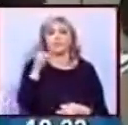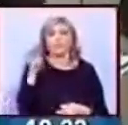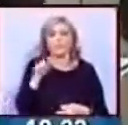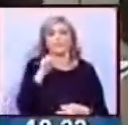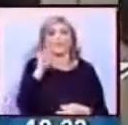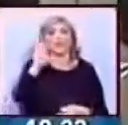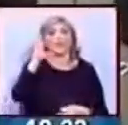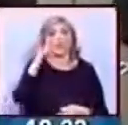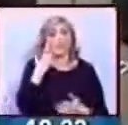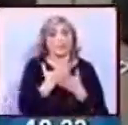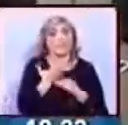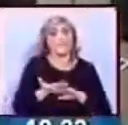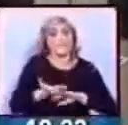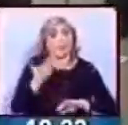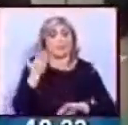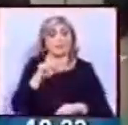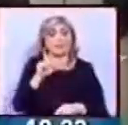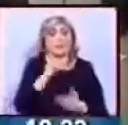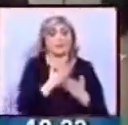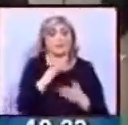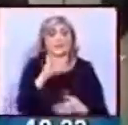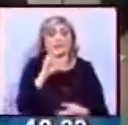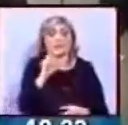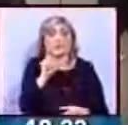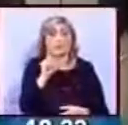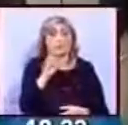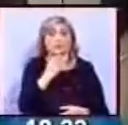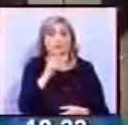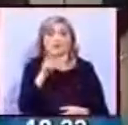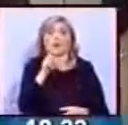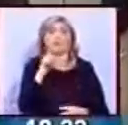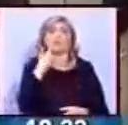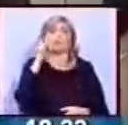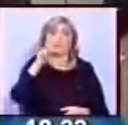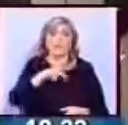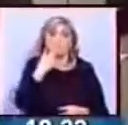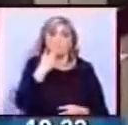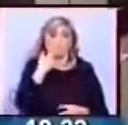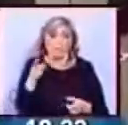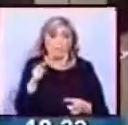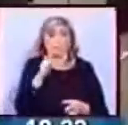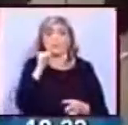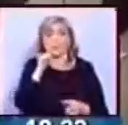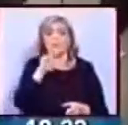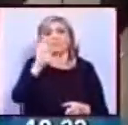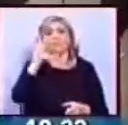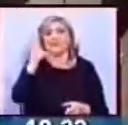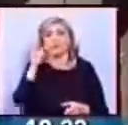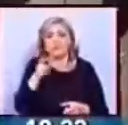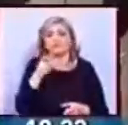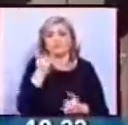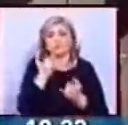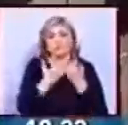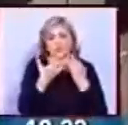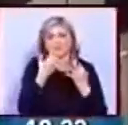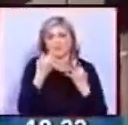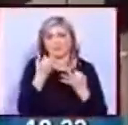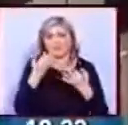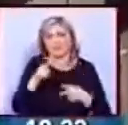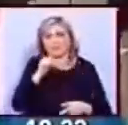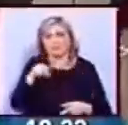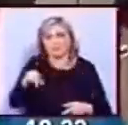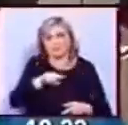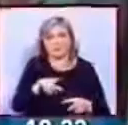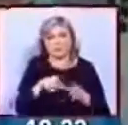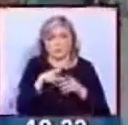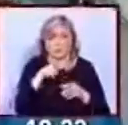que predomina mais, para além do colesterol, é o tabagismo. E é, digamos, quase constante o fator de risco presente